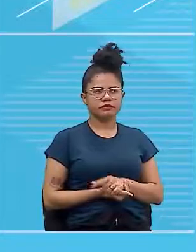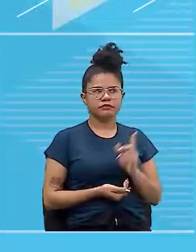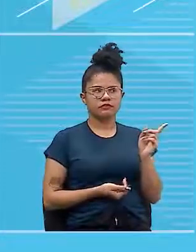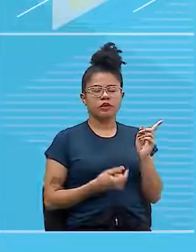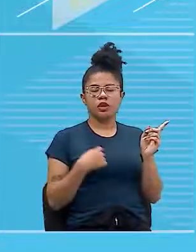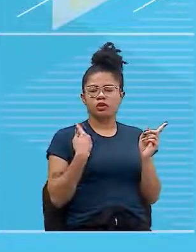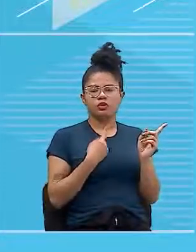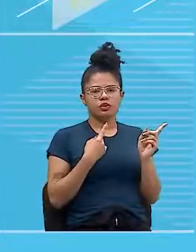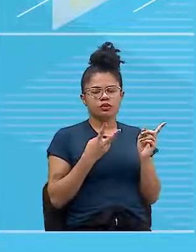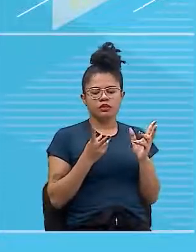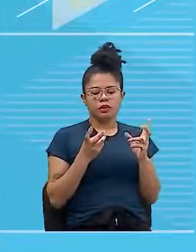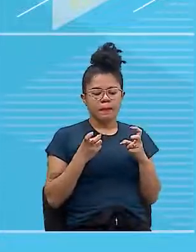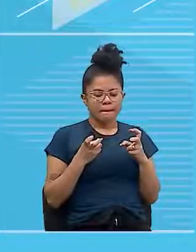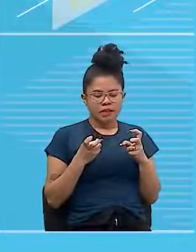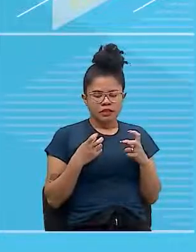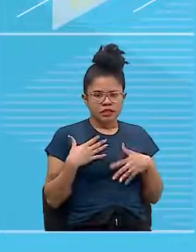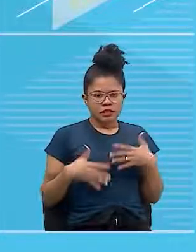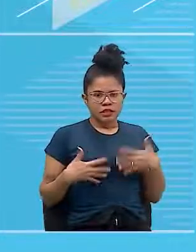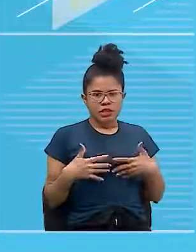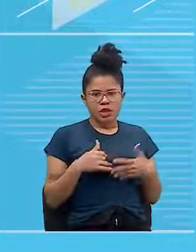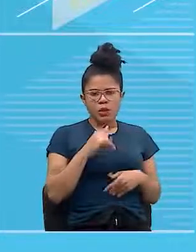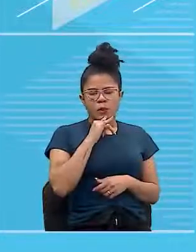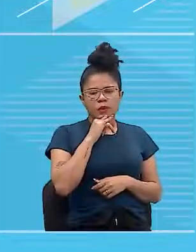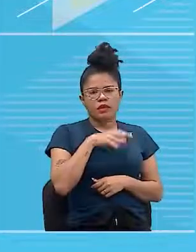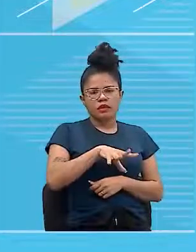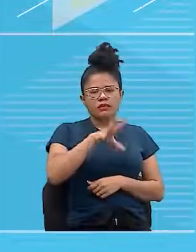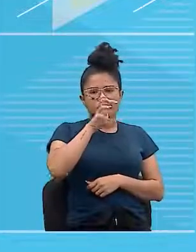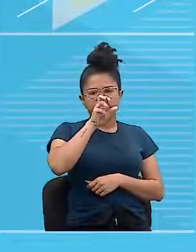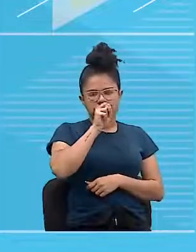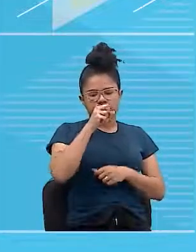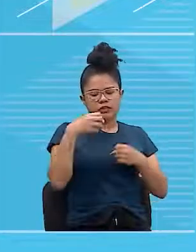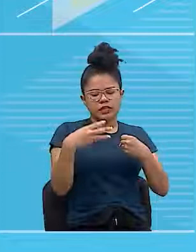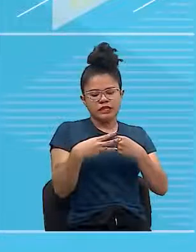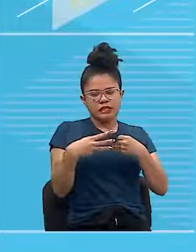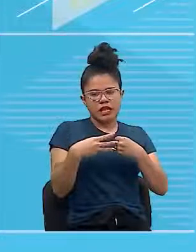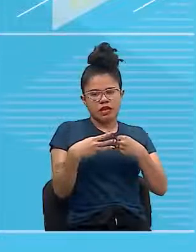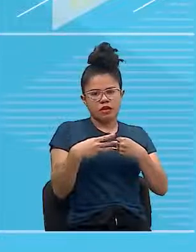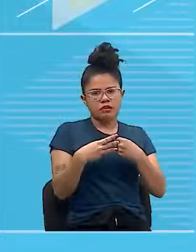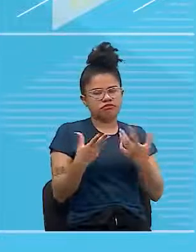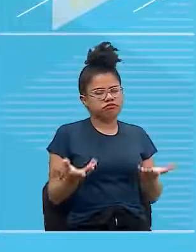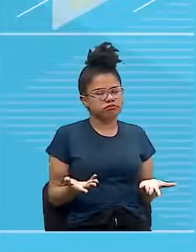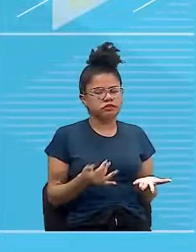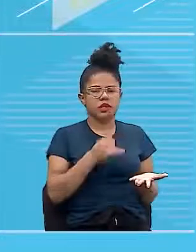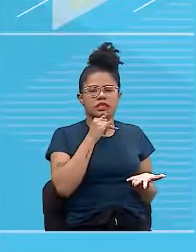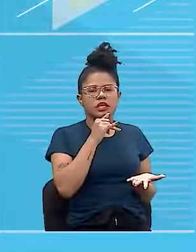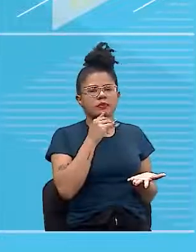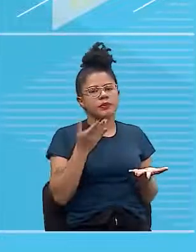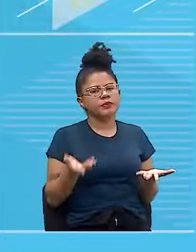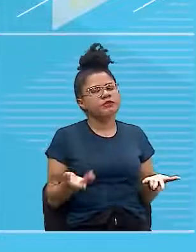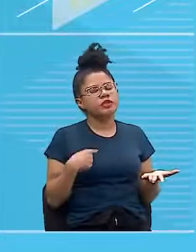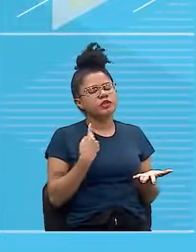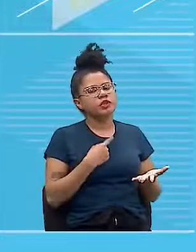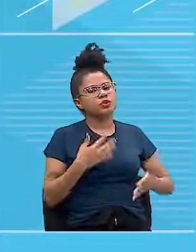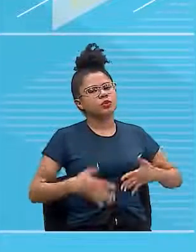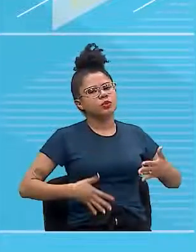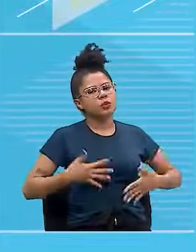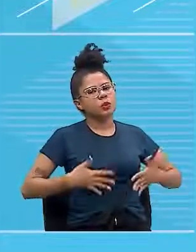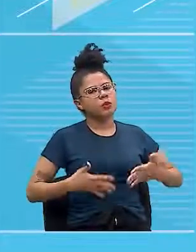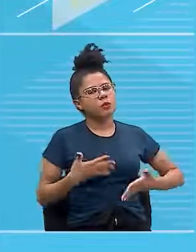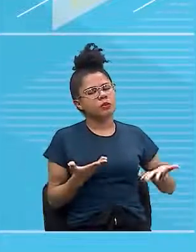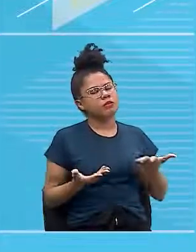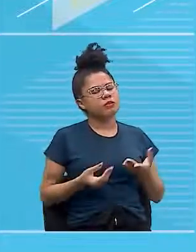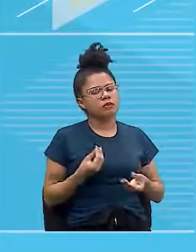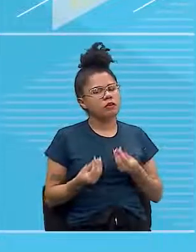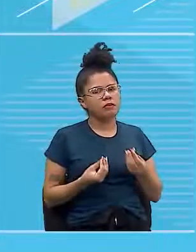Nós não enxergamos a respiração celular é um deles bom então todo nosso organismo funciona